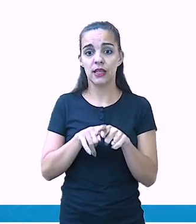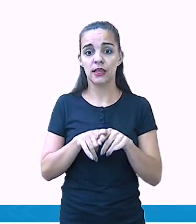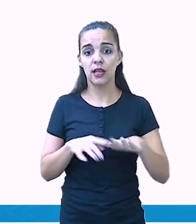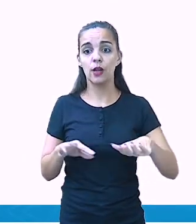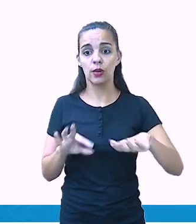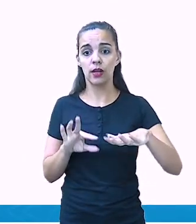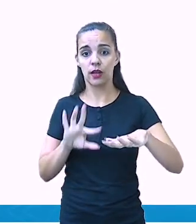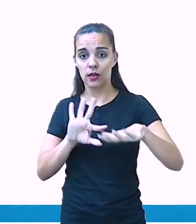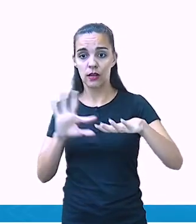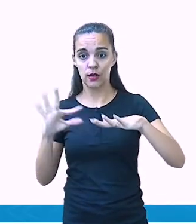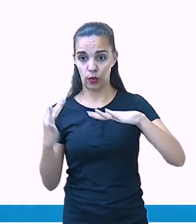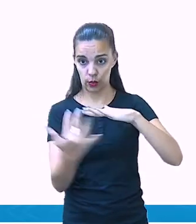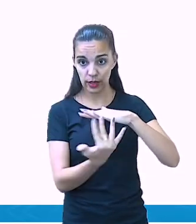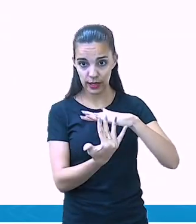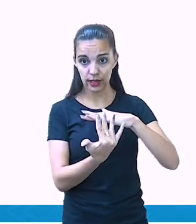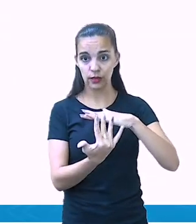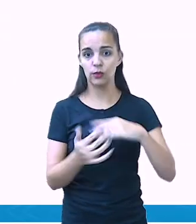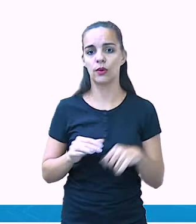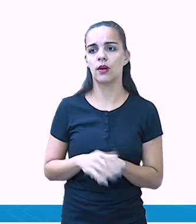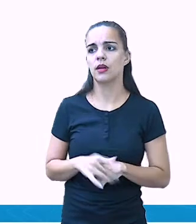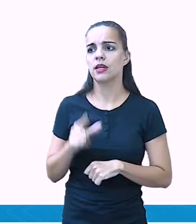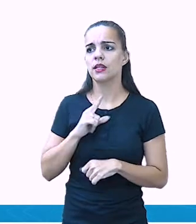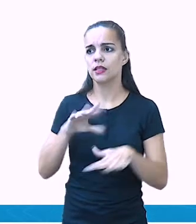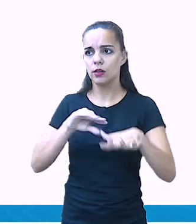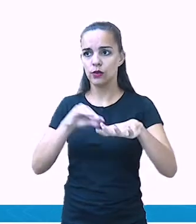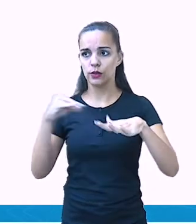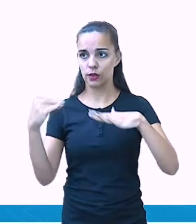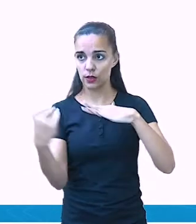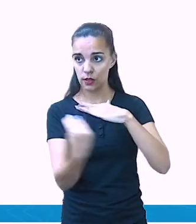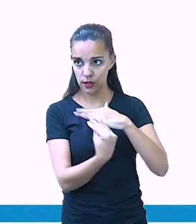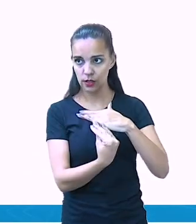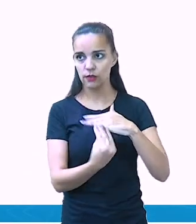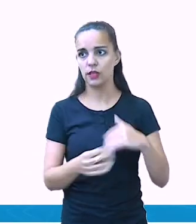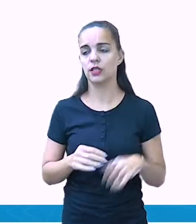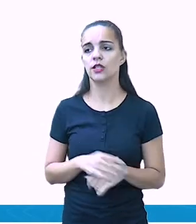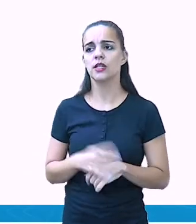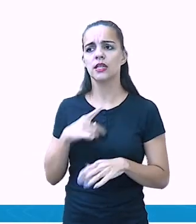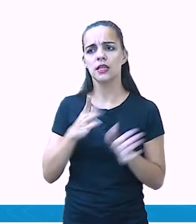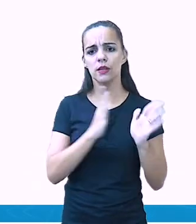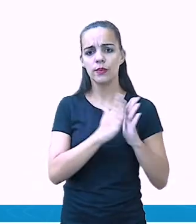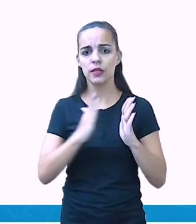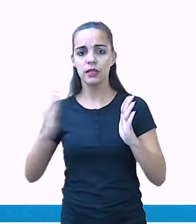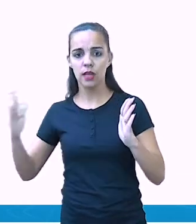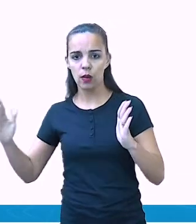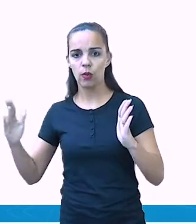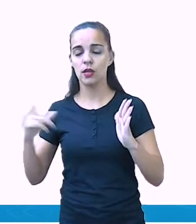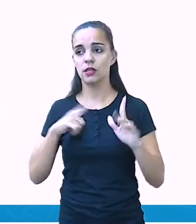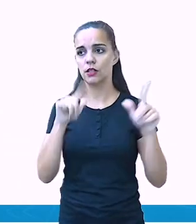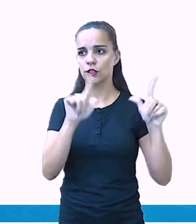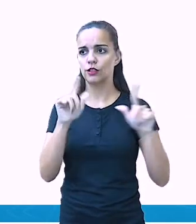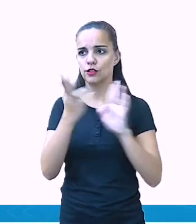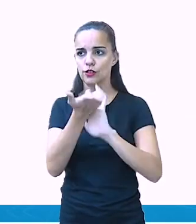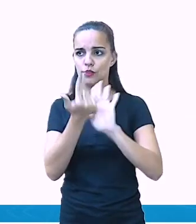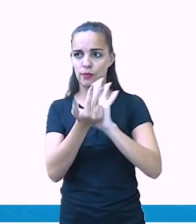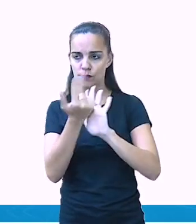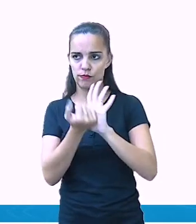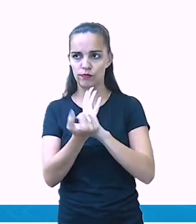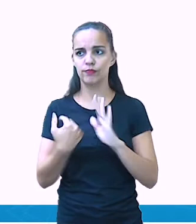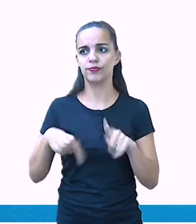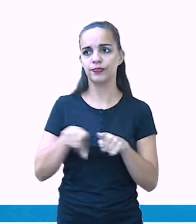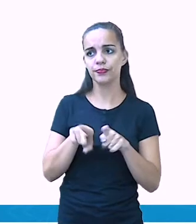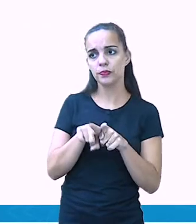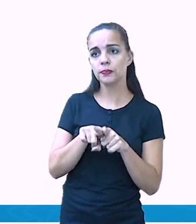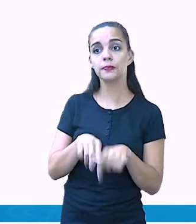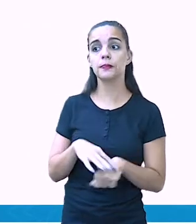ela tem um desfecho, né? As coisas acontecem, tem uma sequência e, além disso, ela tem uma sequência de